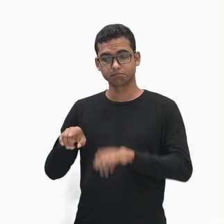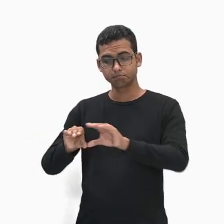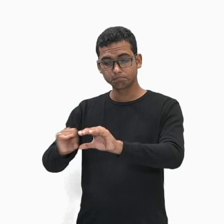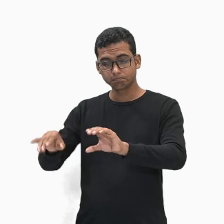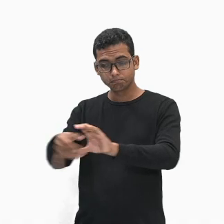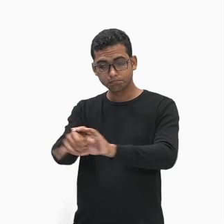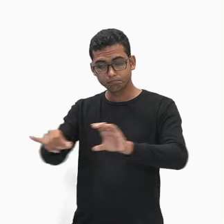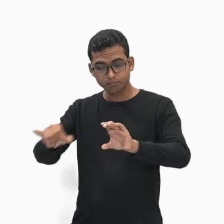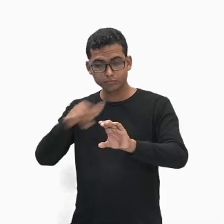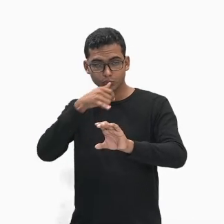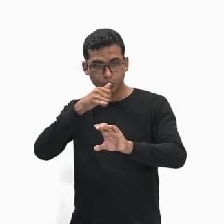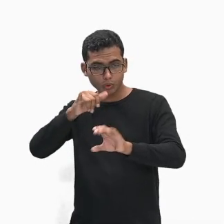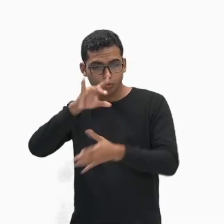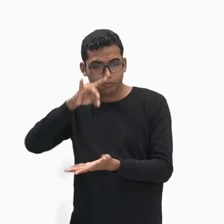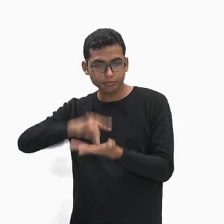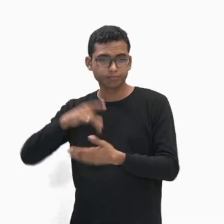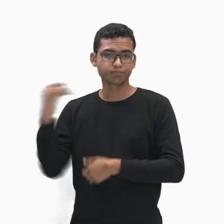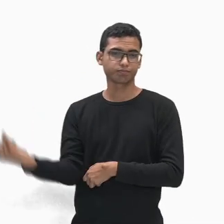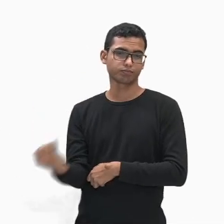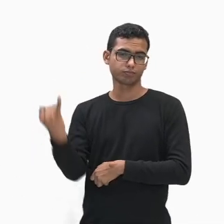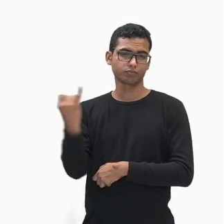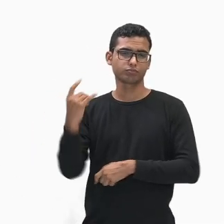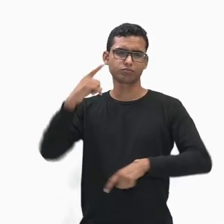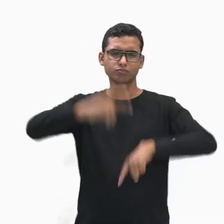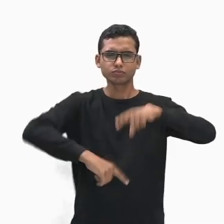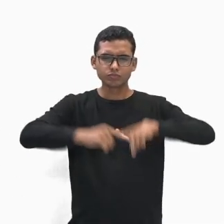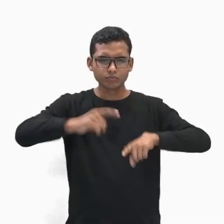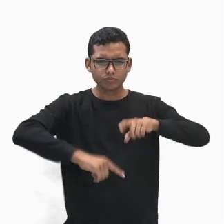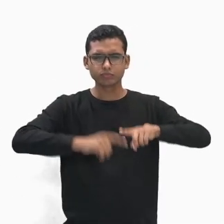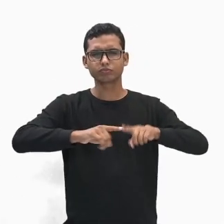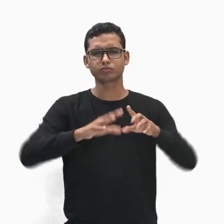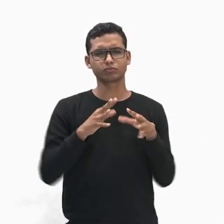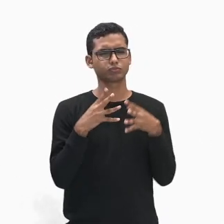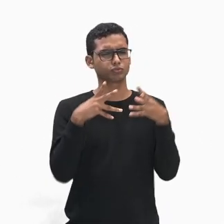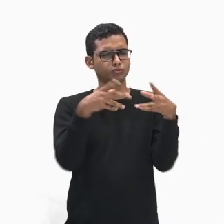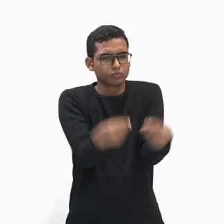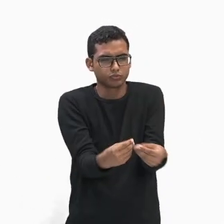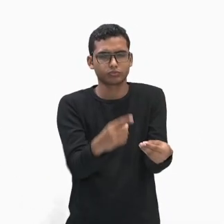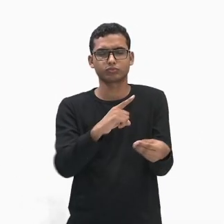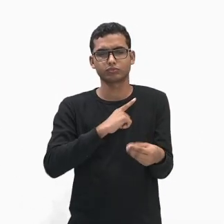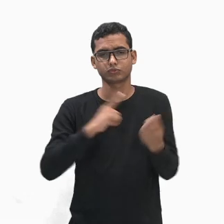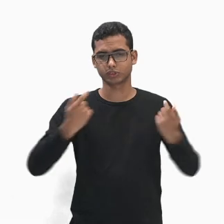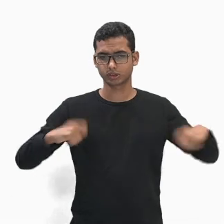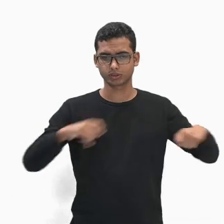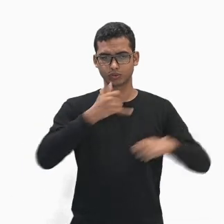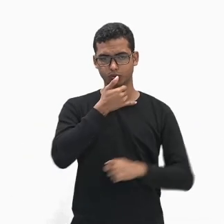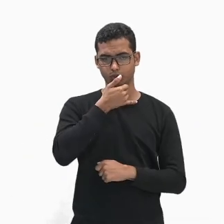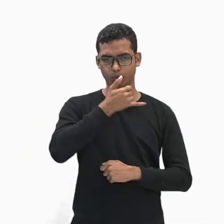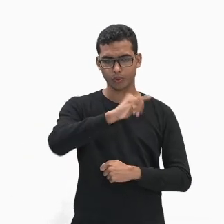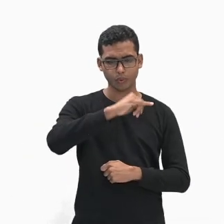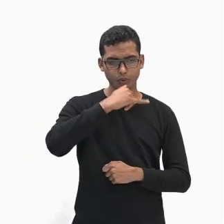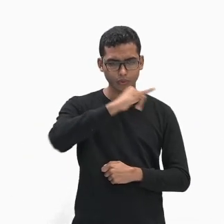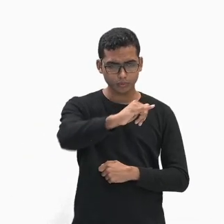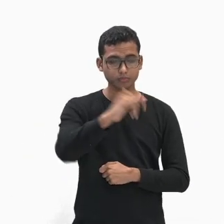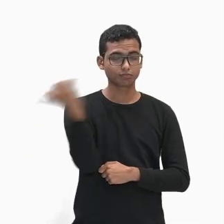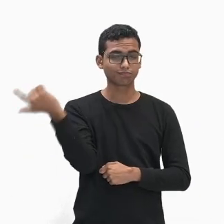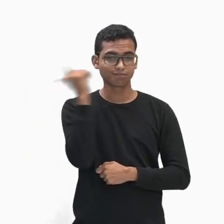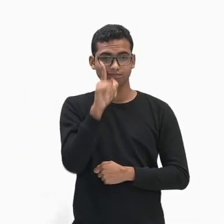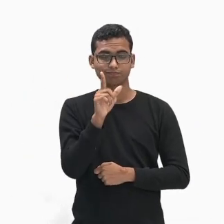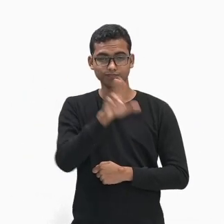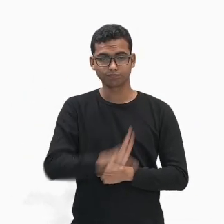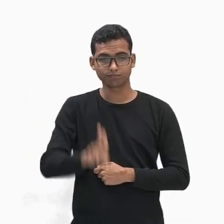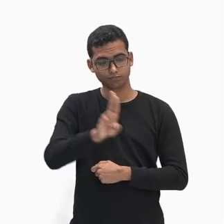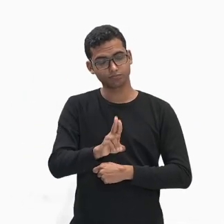condutores elétricos são fundamentais para todos os equipamentos que necessitam